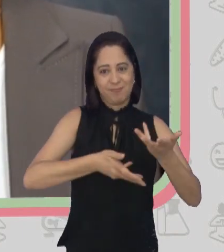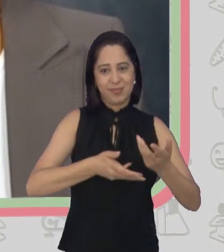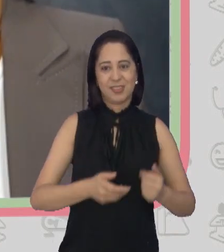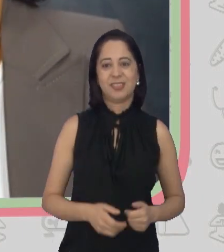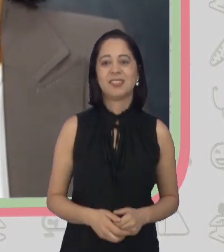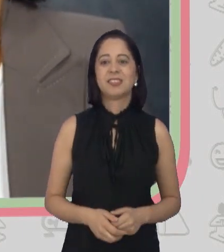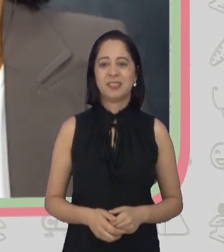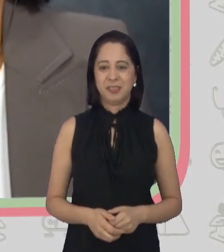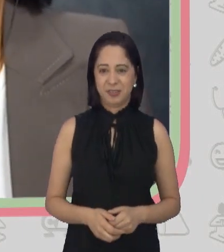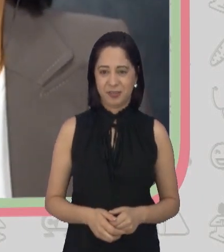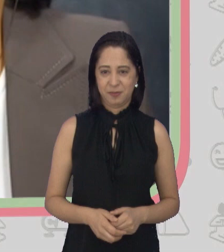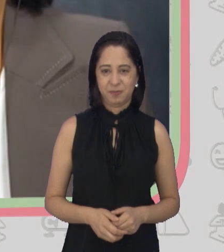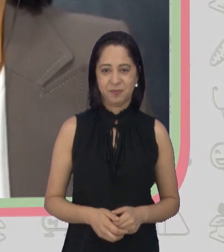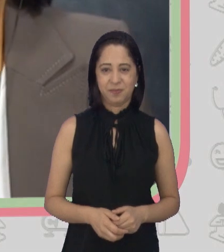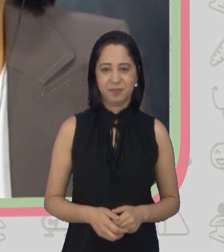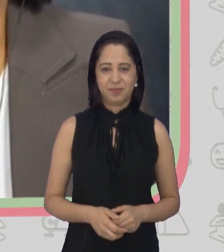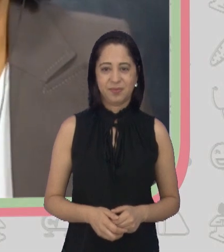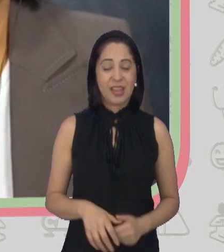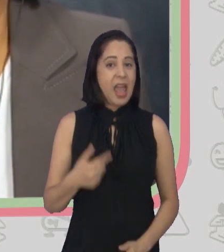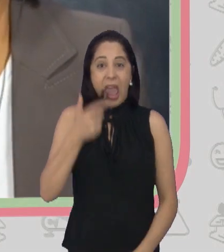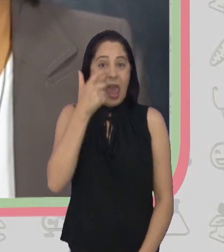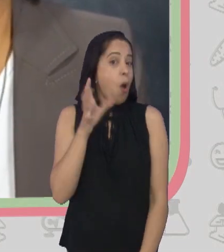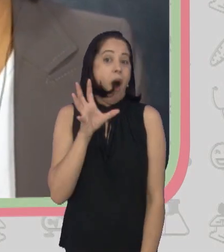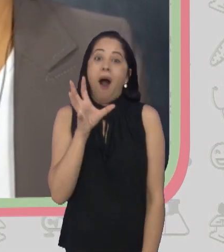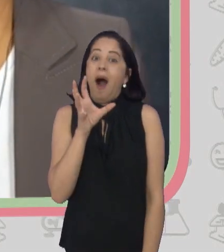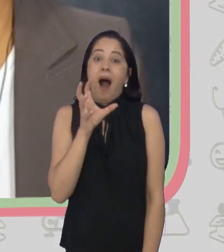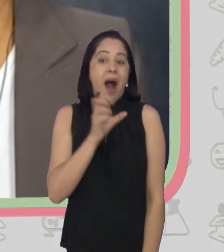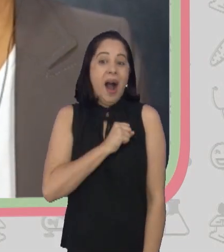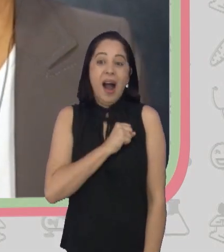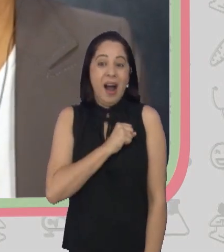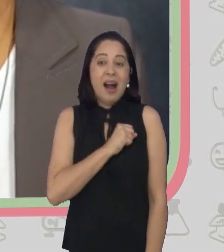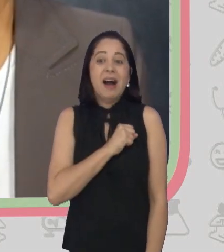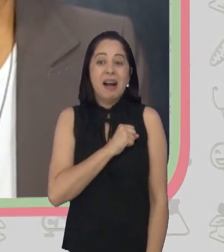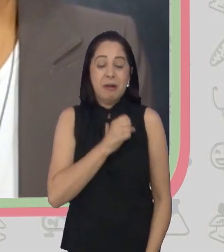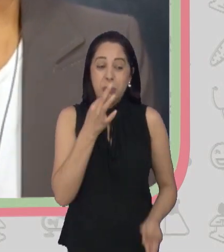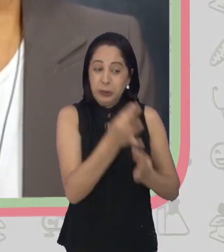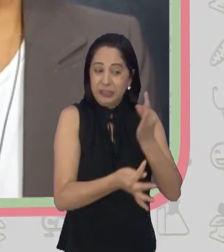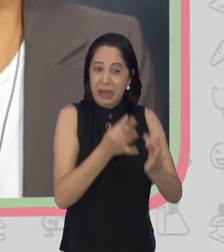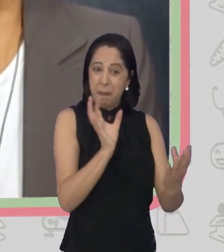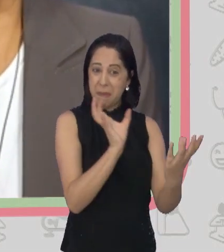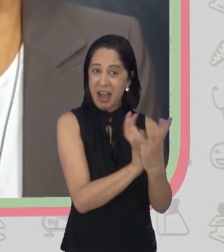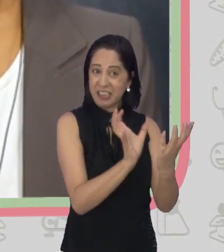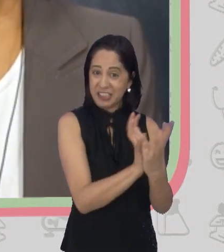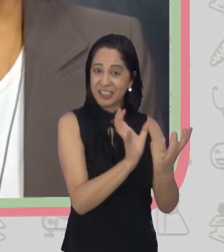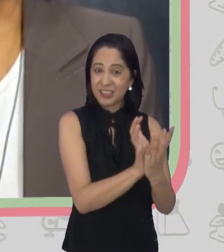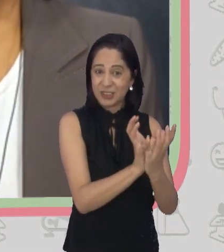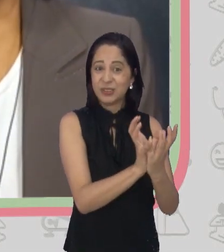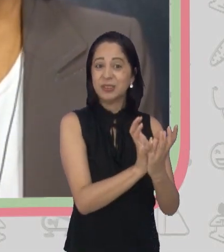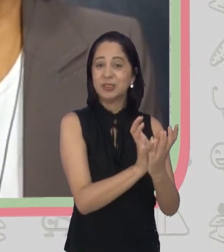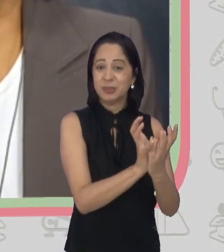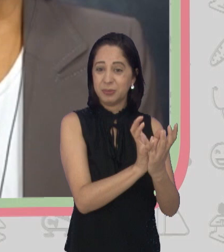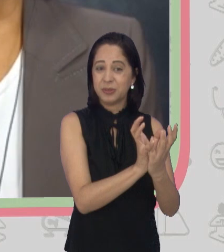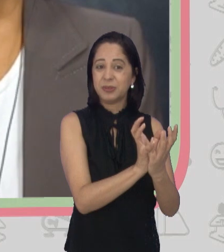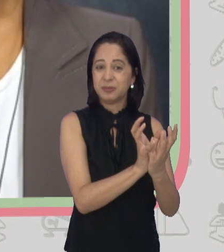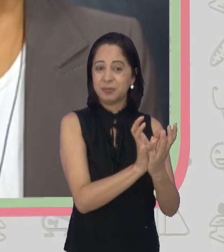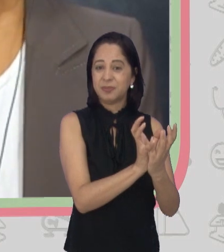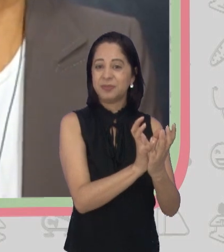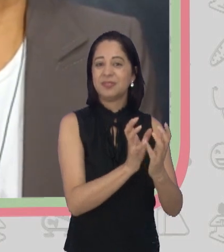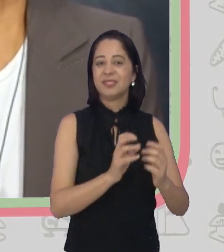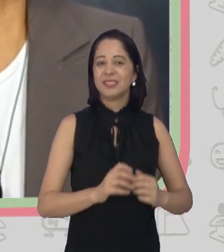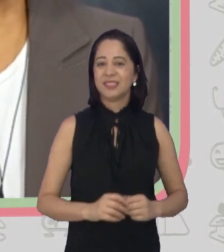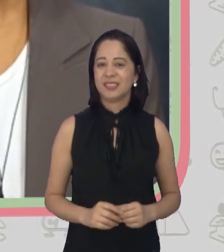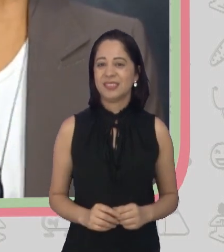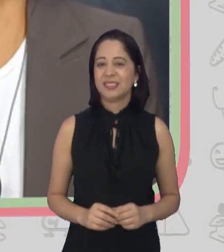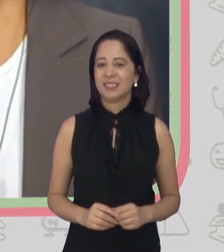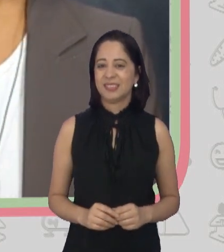Você percebeu? Eu sou apaixonada por medo de dirigir. Sim, nós percebemos. E agora eu tenho certeza que todos...